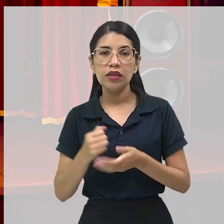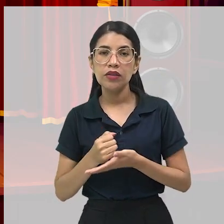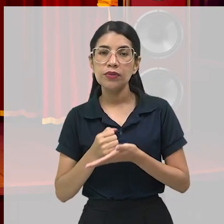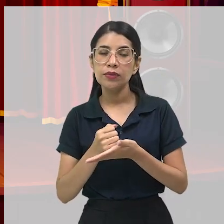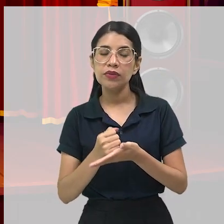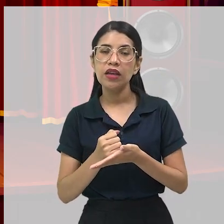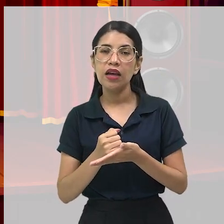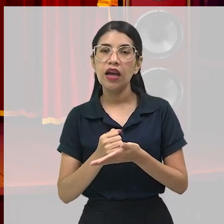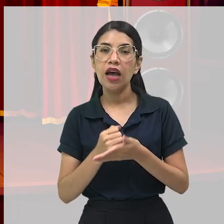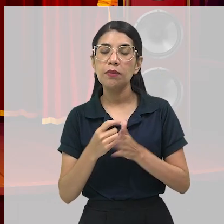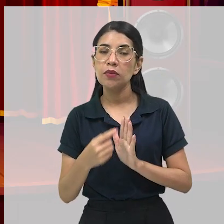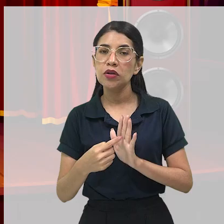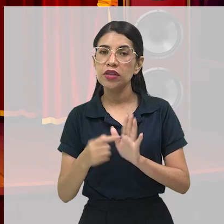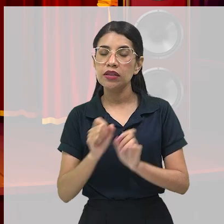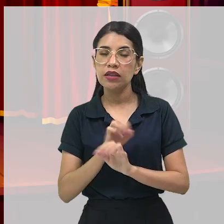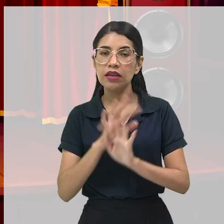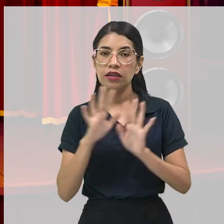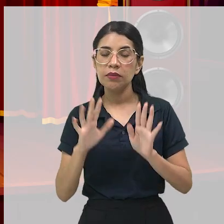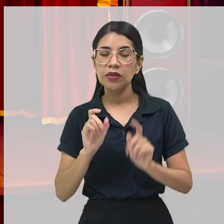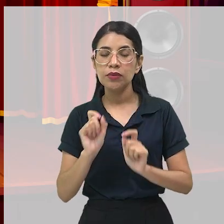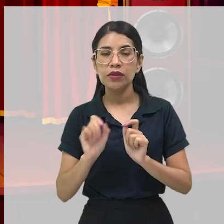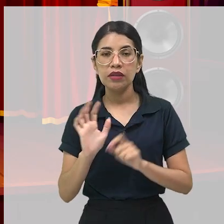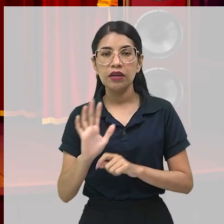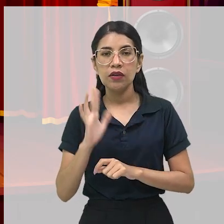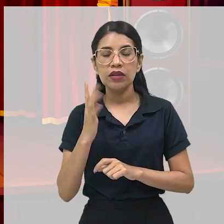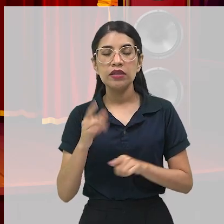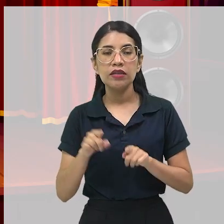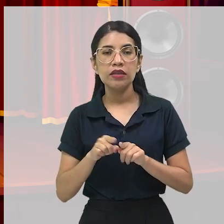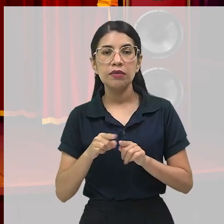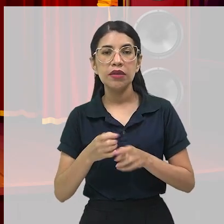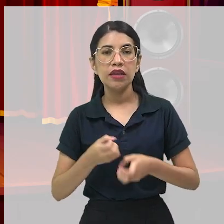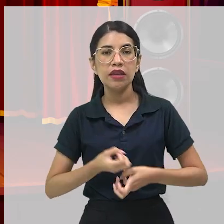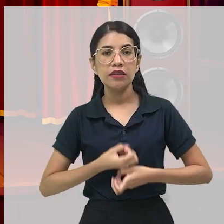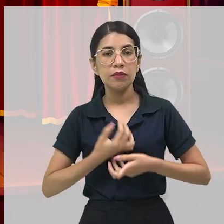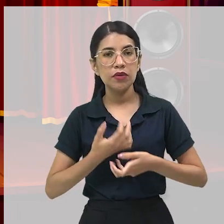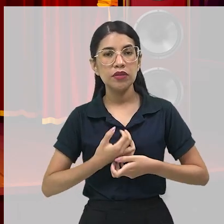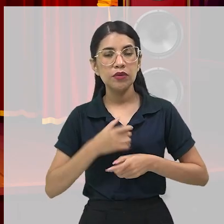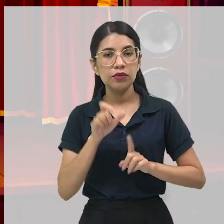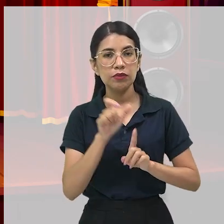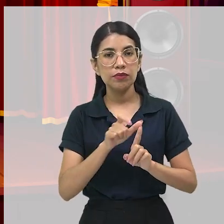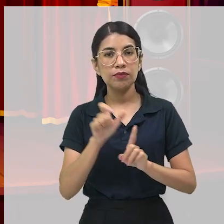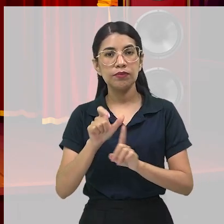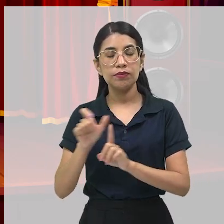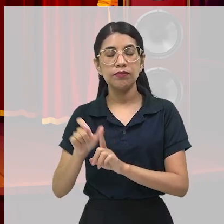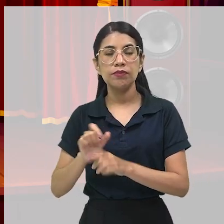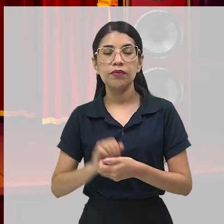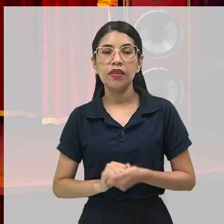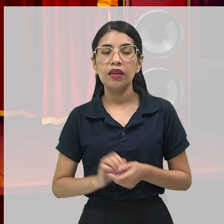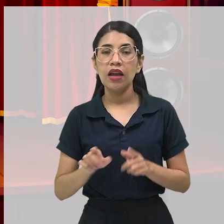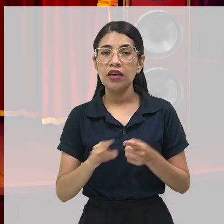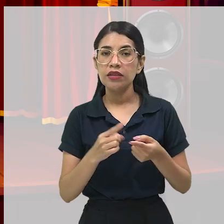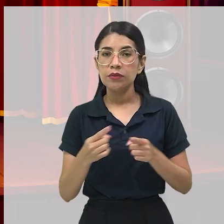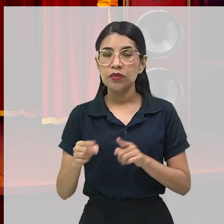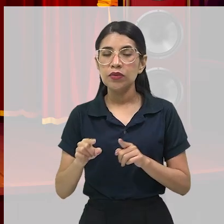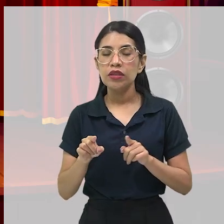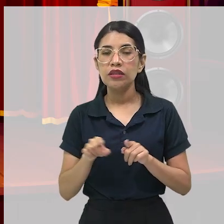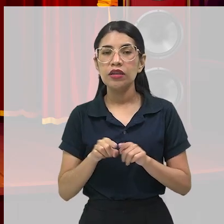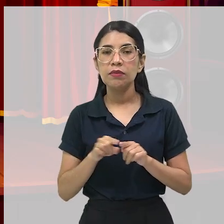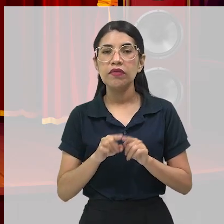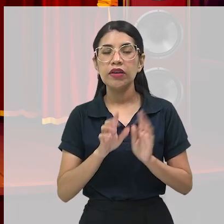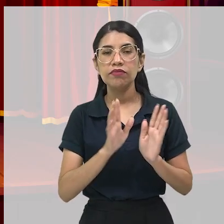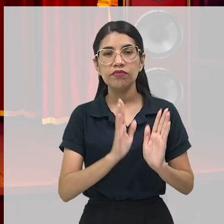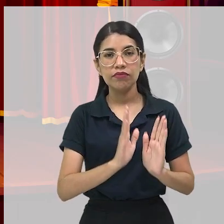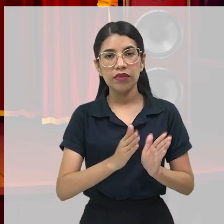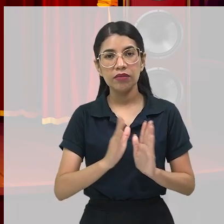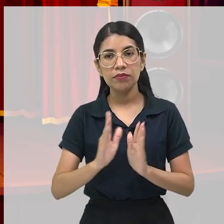a enfatizar as cenas e ou as emoções dos artistas. A trilha sonora acompanha cada cena